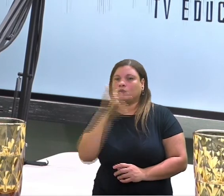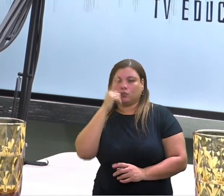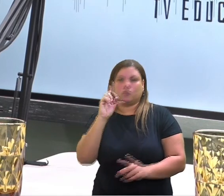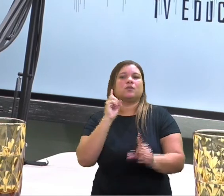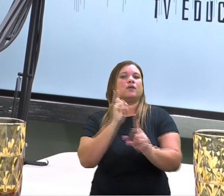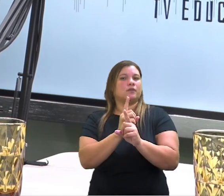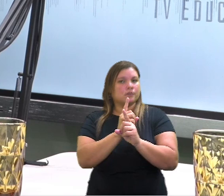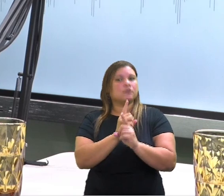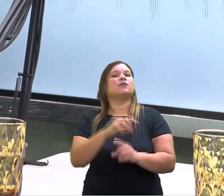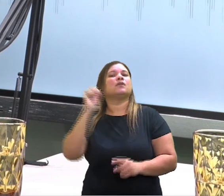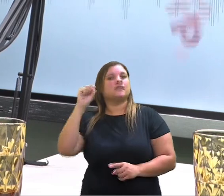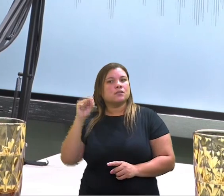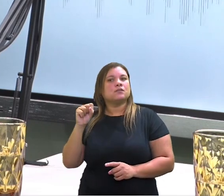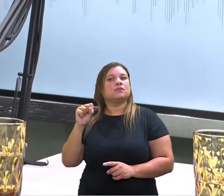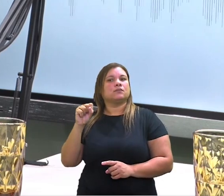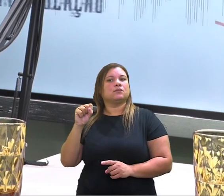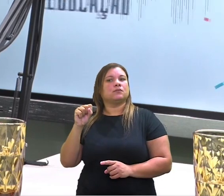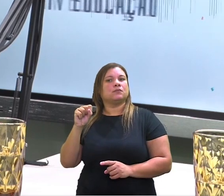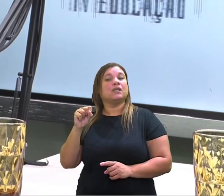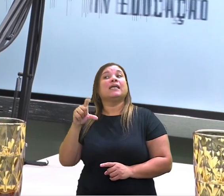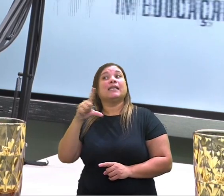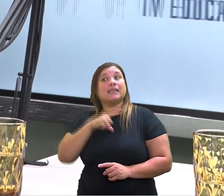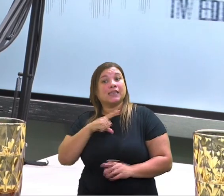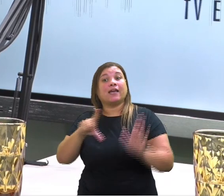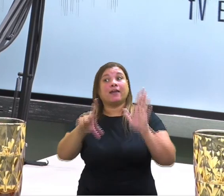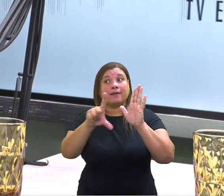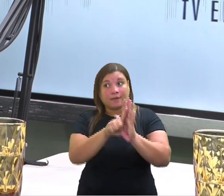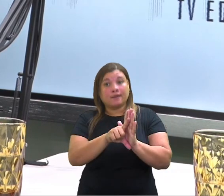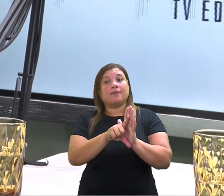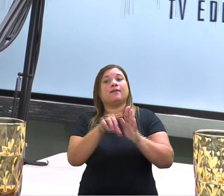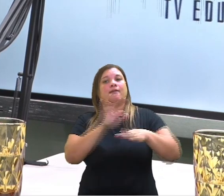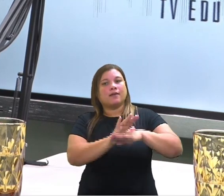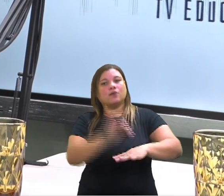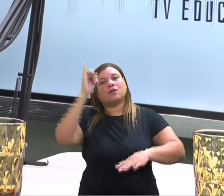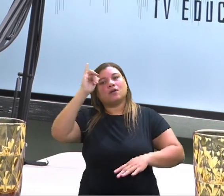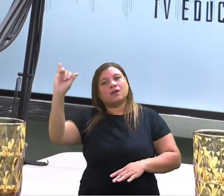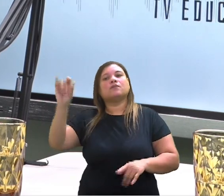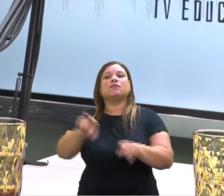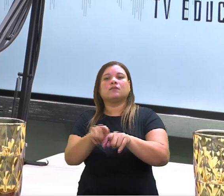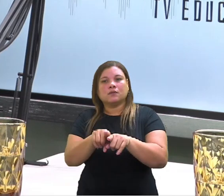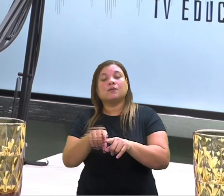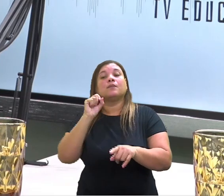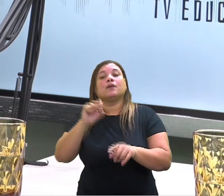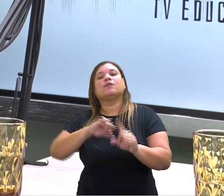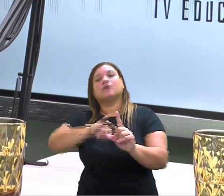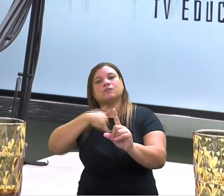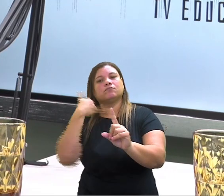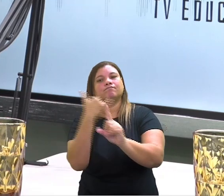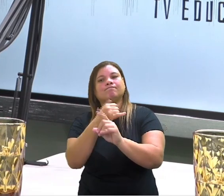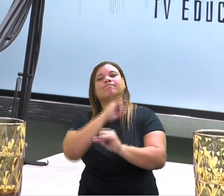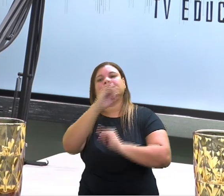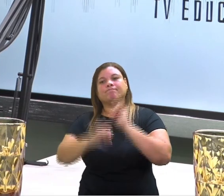mas tem. É importante as pessoas saberem que tem uma lei, tem punição, tem sanção e pior, tem consequências, muitas